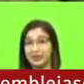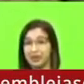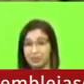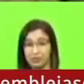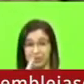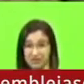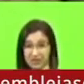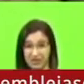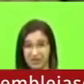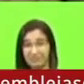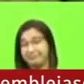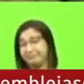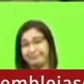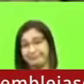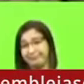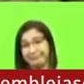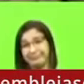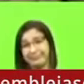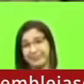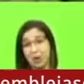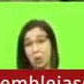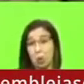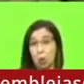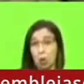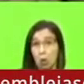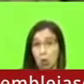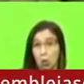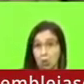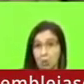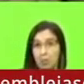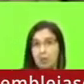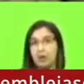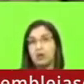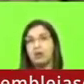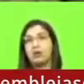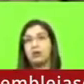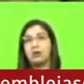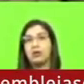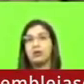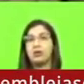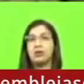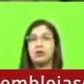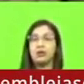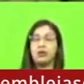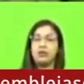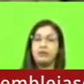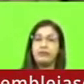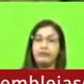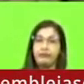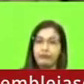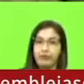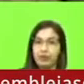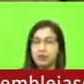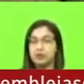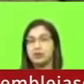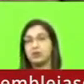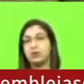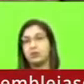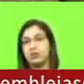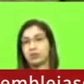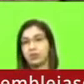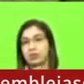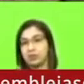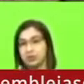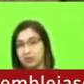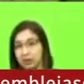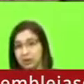resolveu, ao invés de cobrar que fosse atendida 470 pela forma correta, o estado